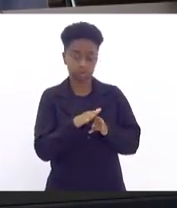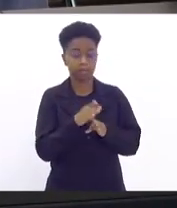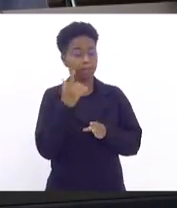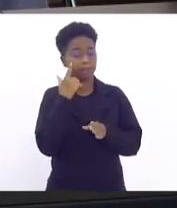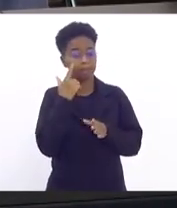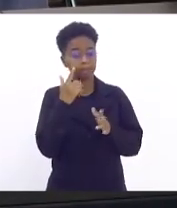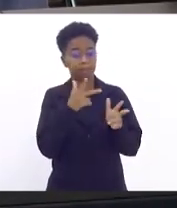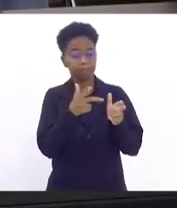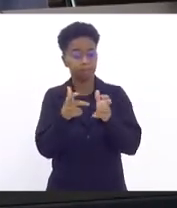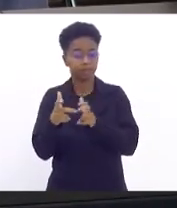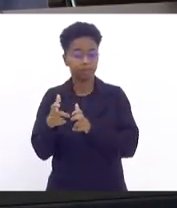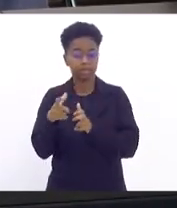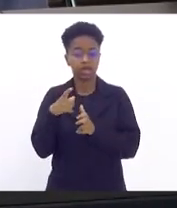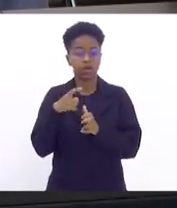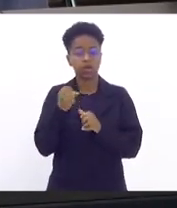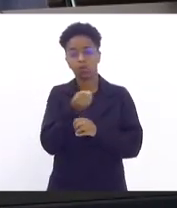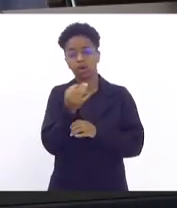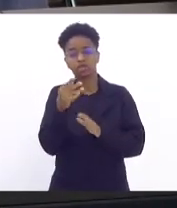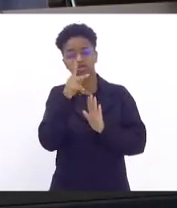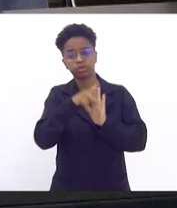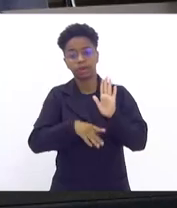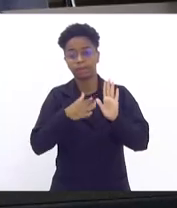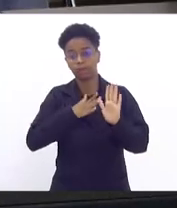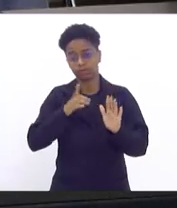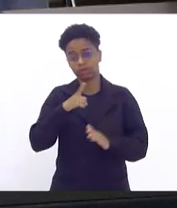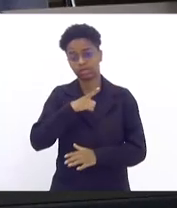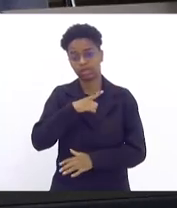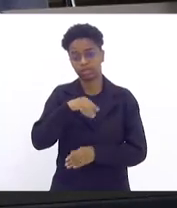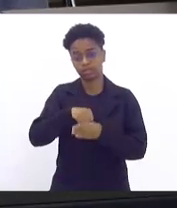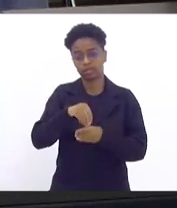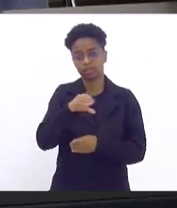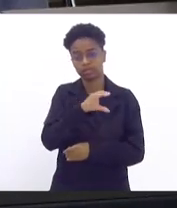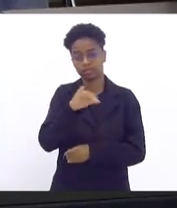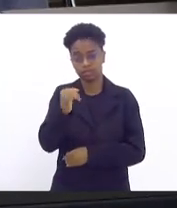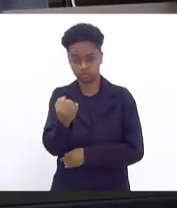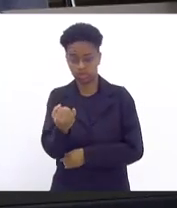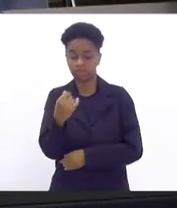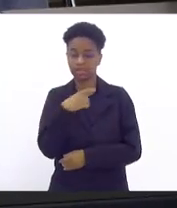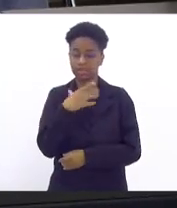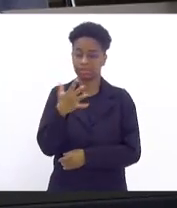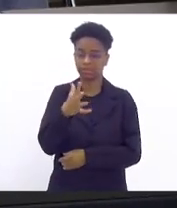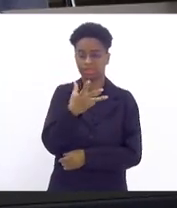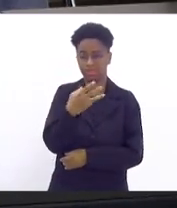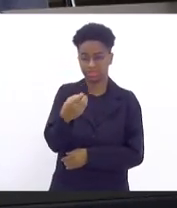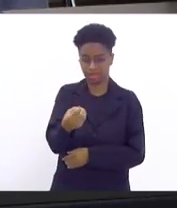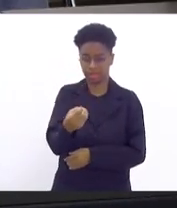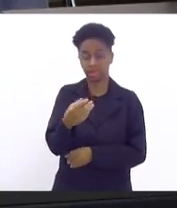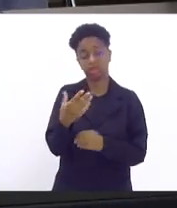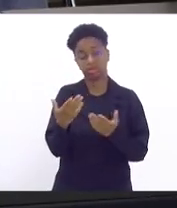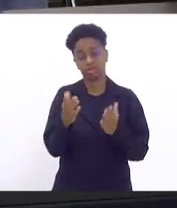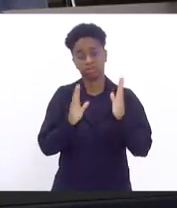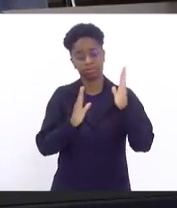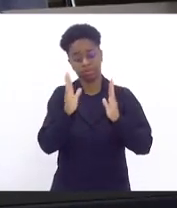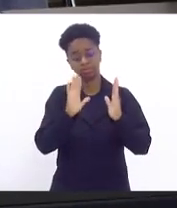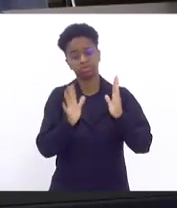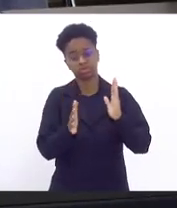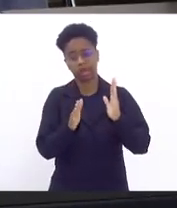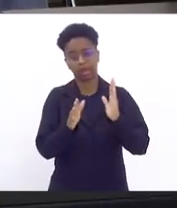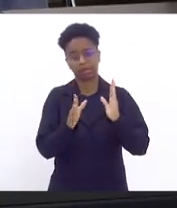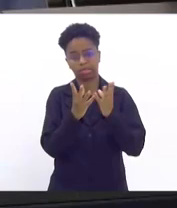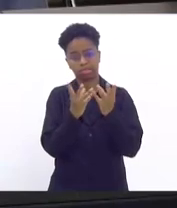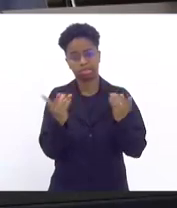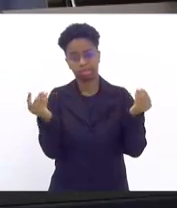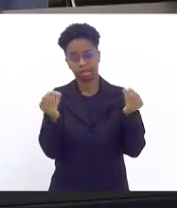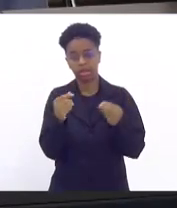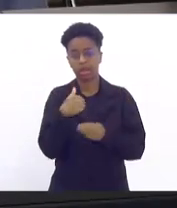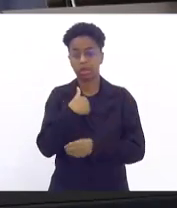então tem cerca de uns 30 projetos vários com relatores cujo prazos já passou então vou pedir para cada um deles que